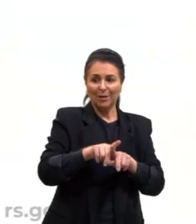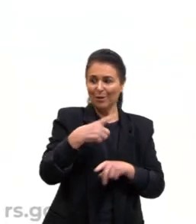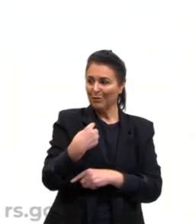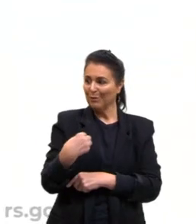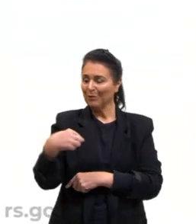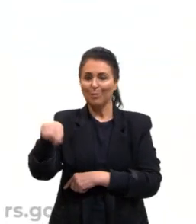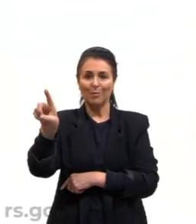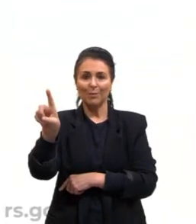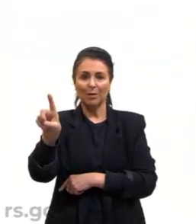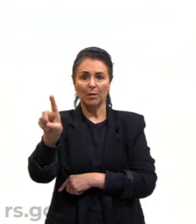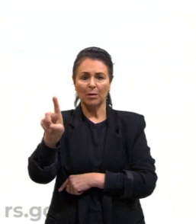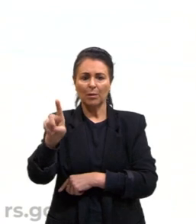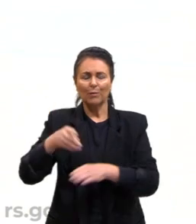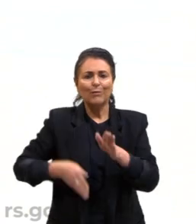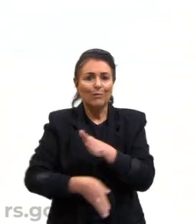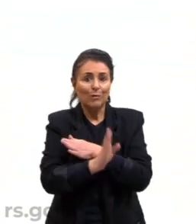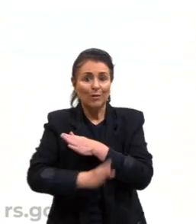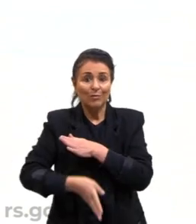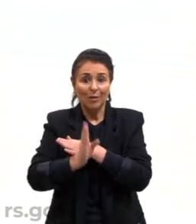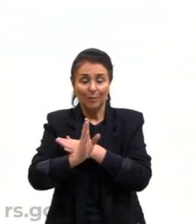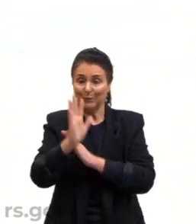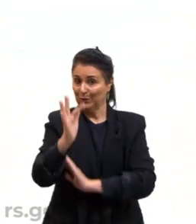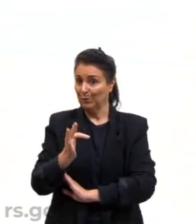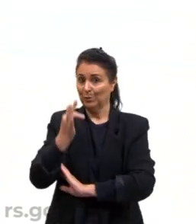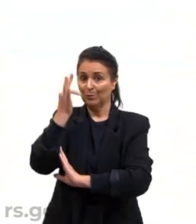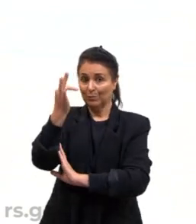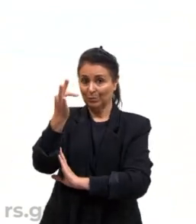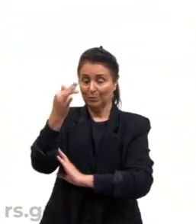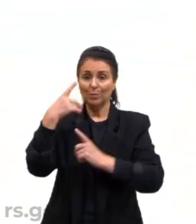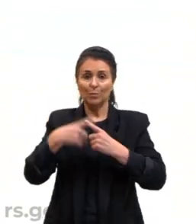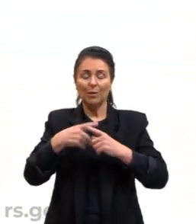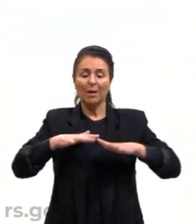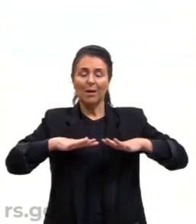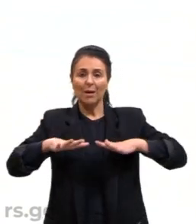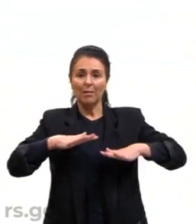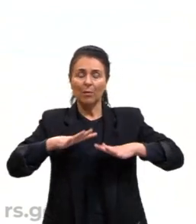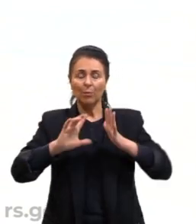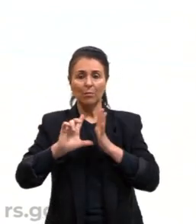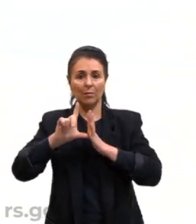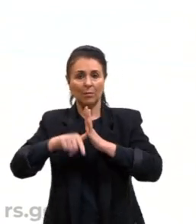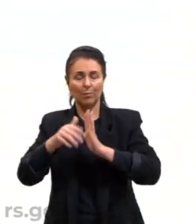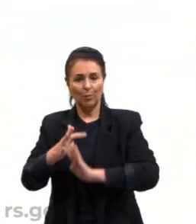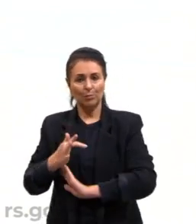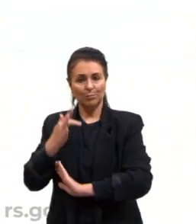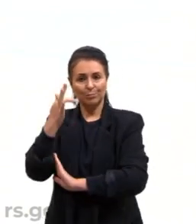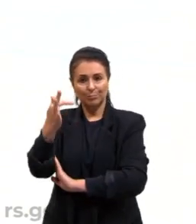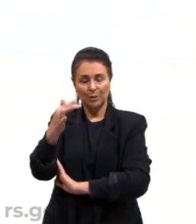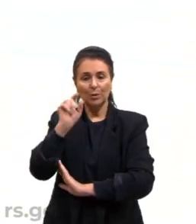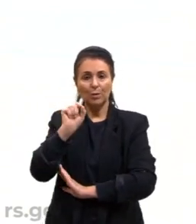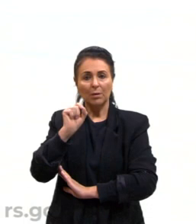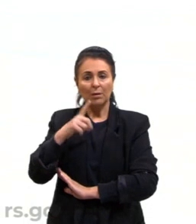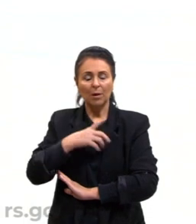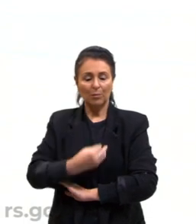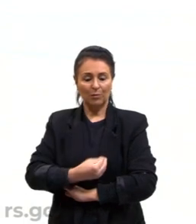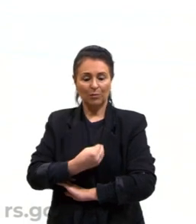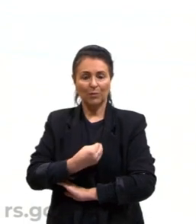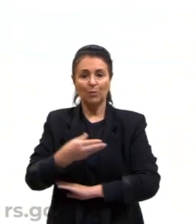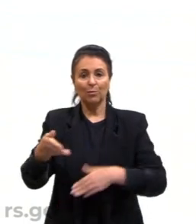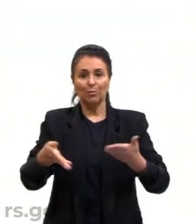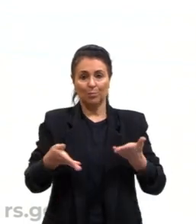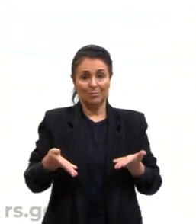né viajarei enfim porque porque é ação posterior ao que estamos vivendo